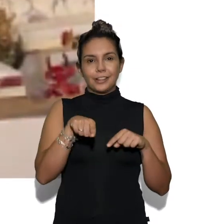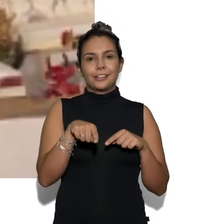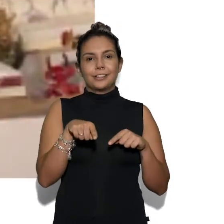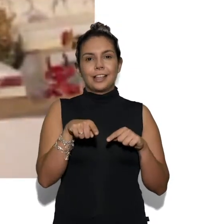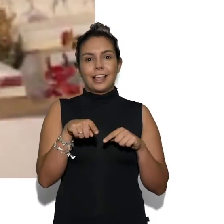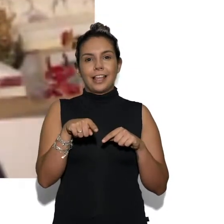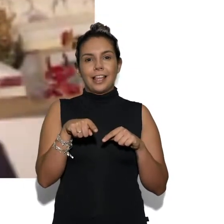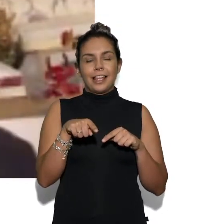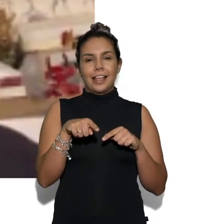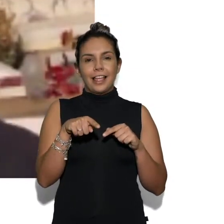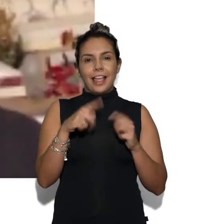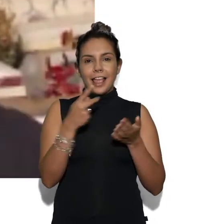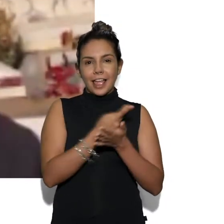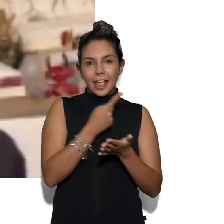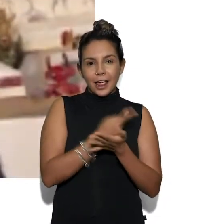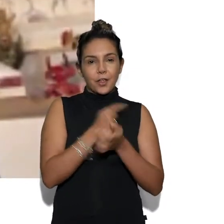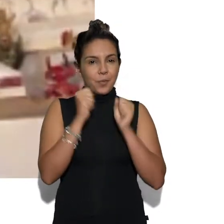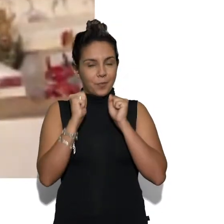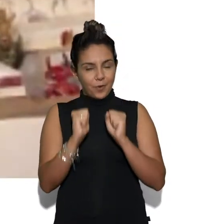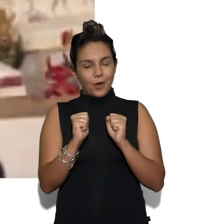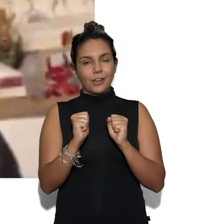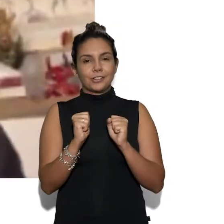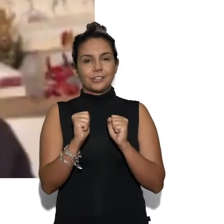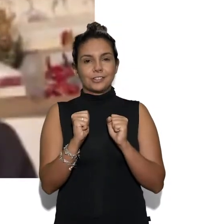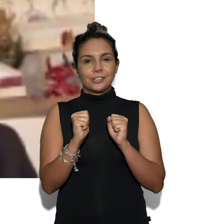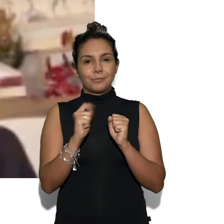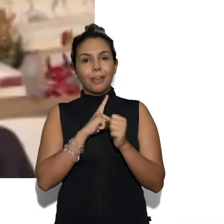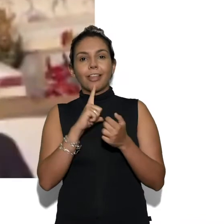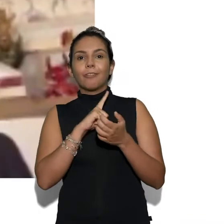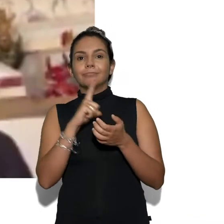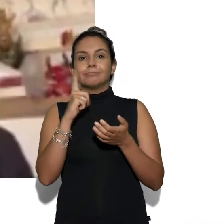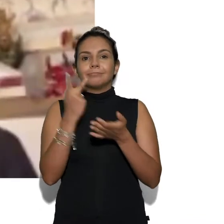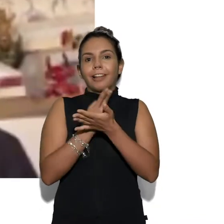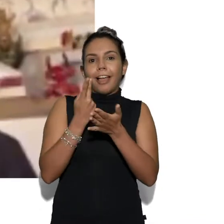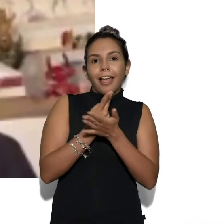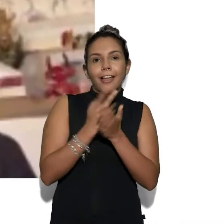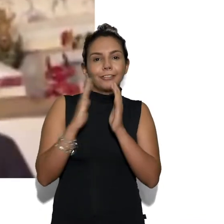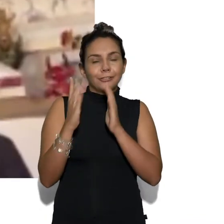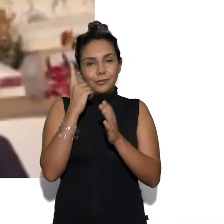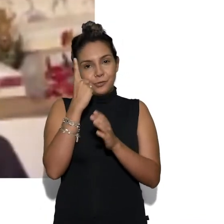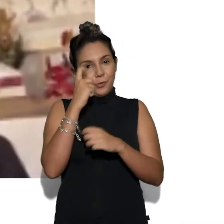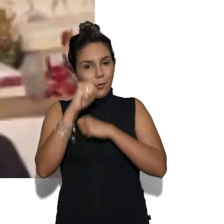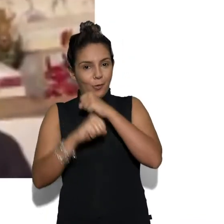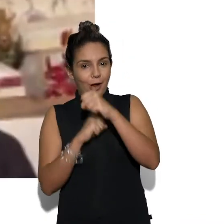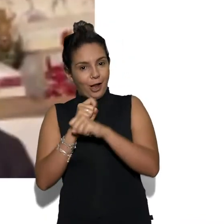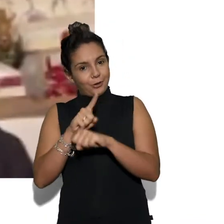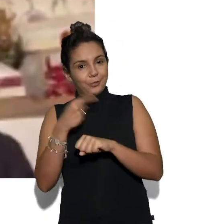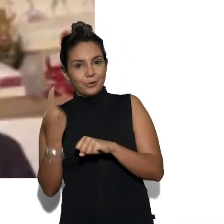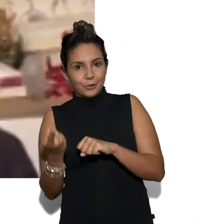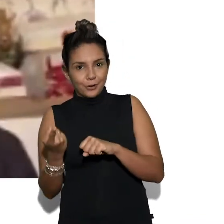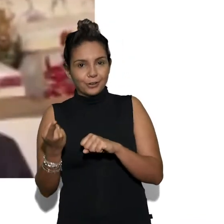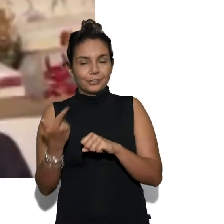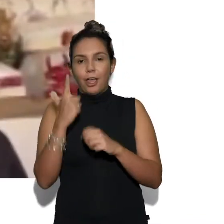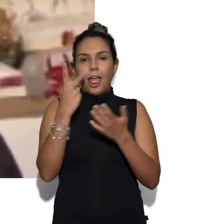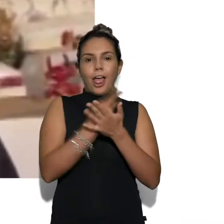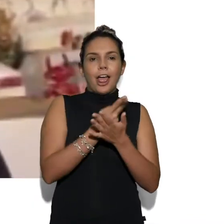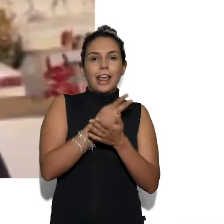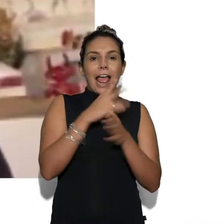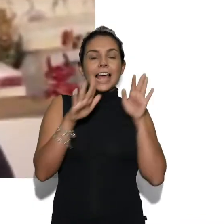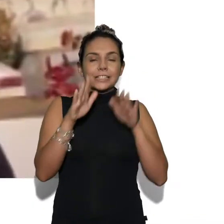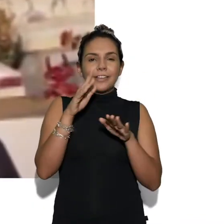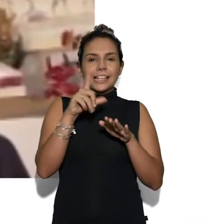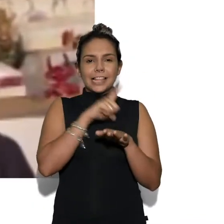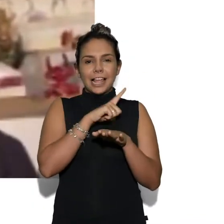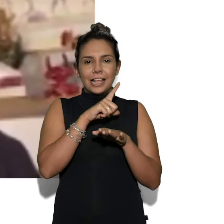por isso a margem de erro pode ser grande, pode haver a troca até de um ano para o